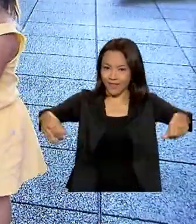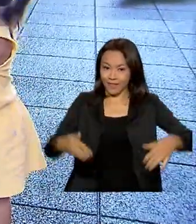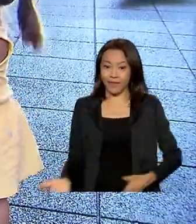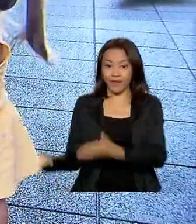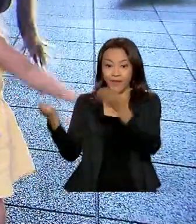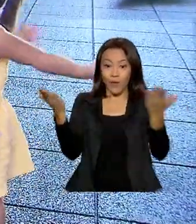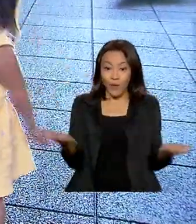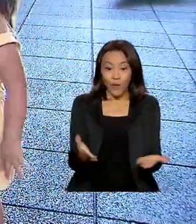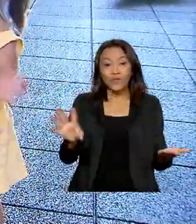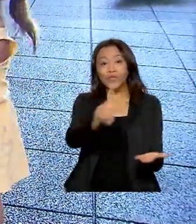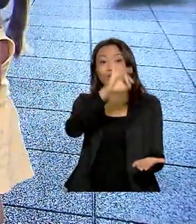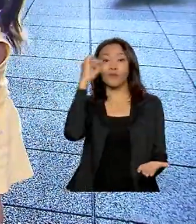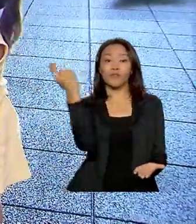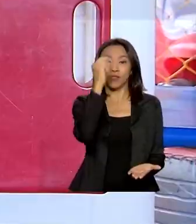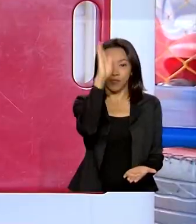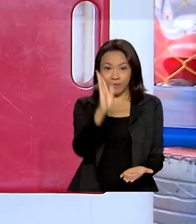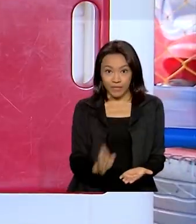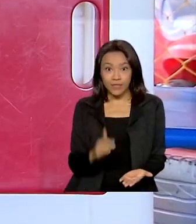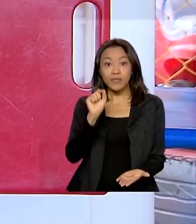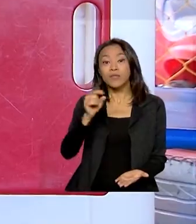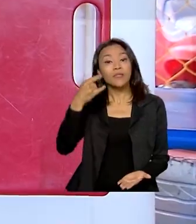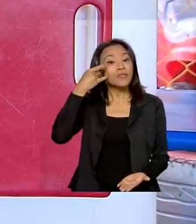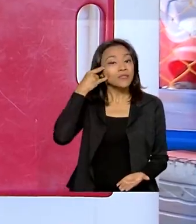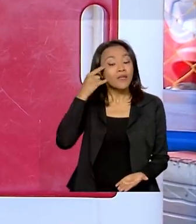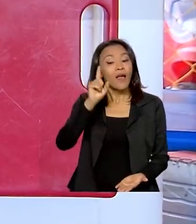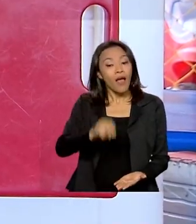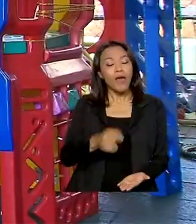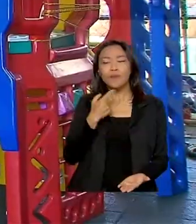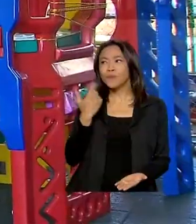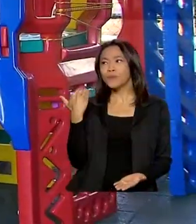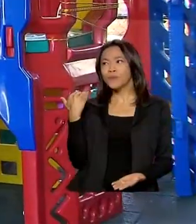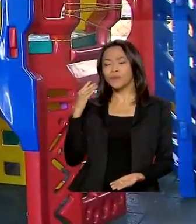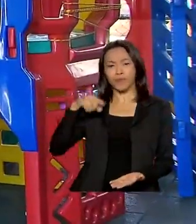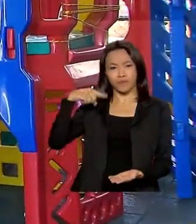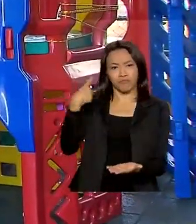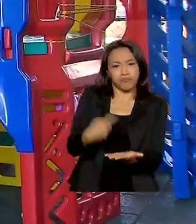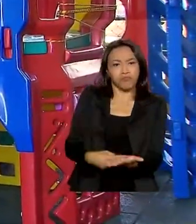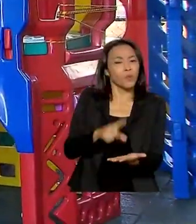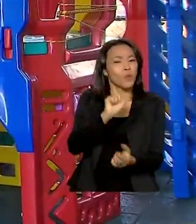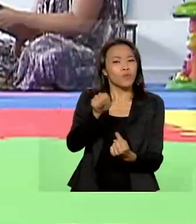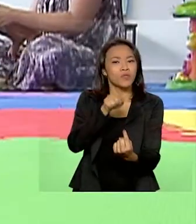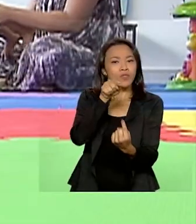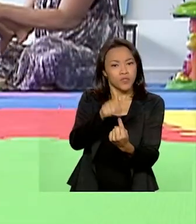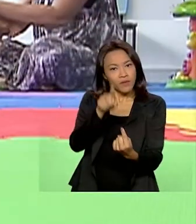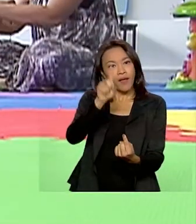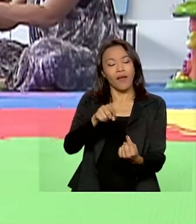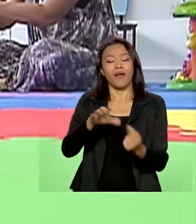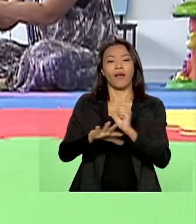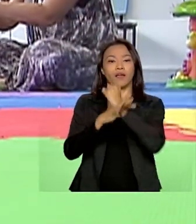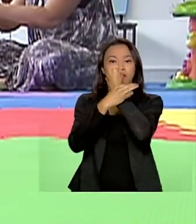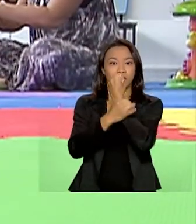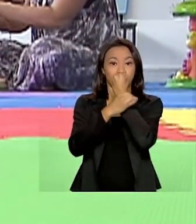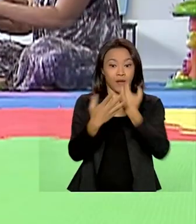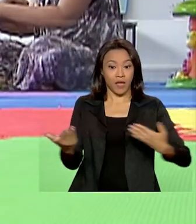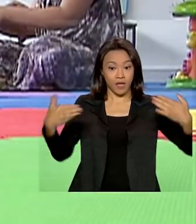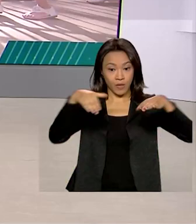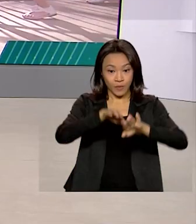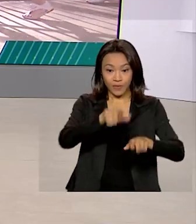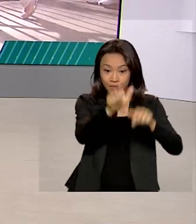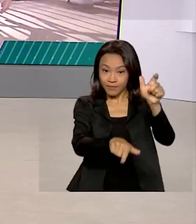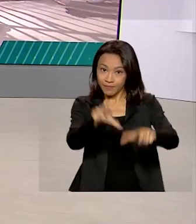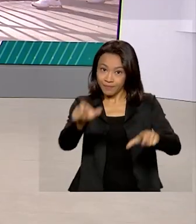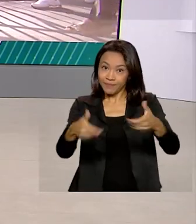da Síndrome de Down. A data, instituída recentemente, tem como objetivo garantir a inclusão plena dessas